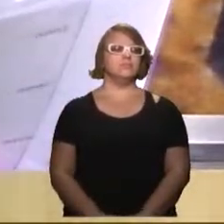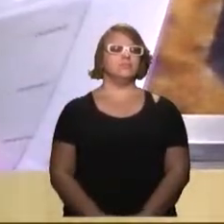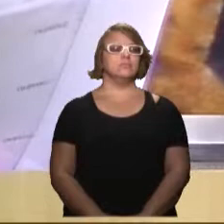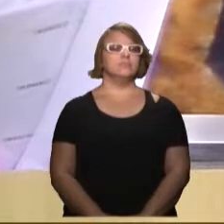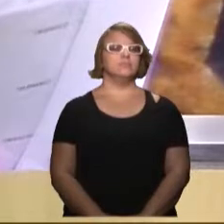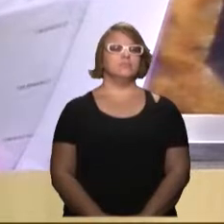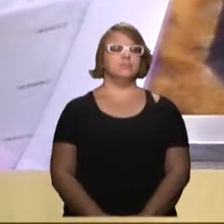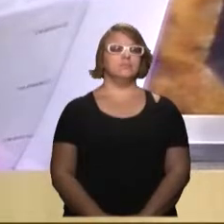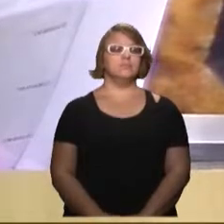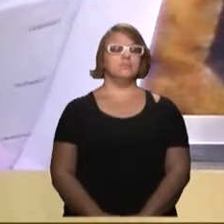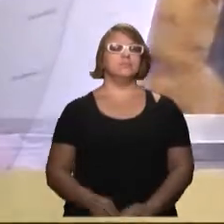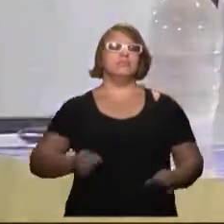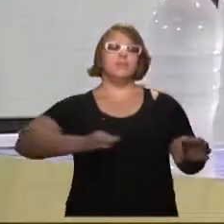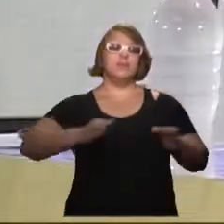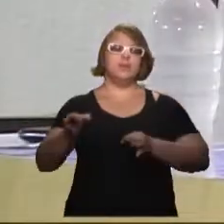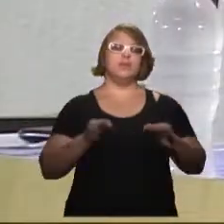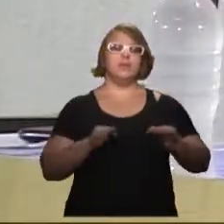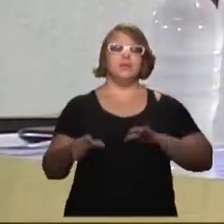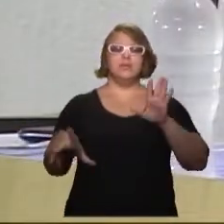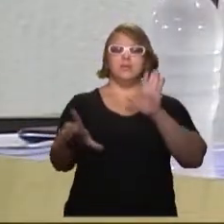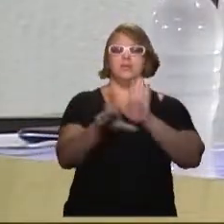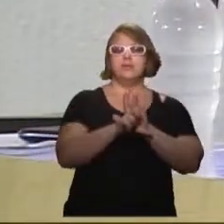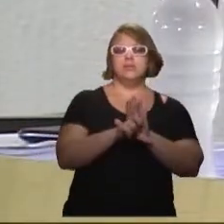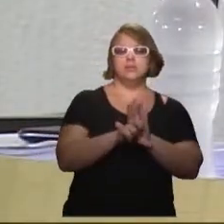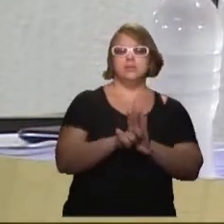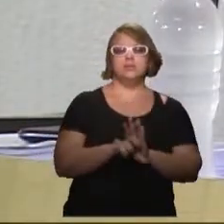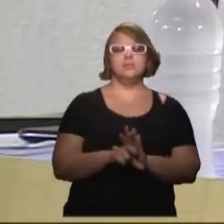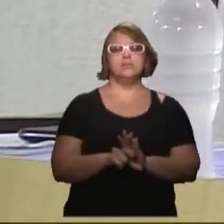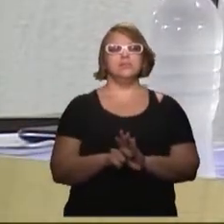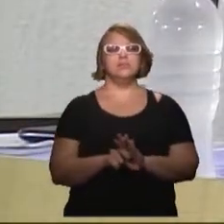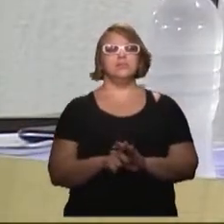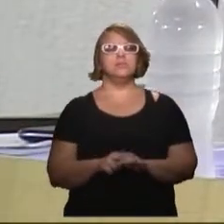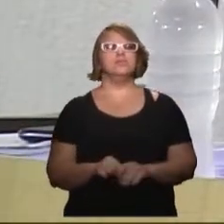Artigo, projeto de lei ordinário,